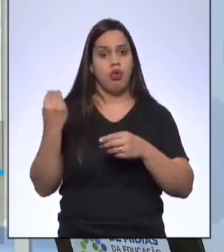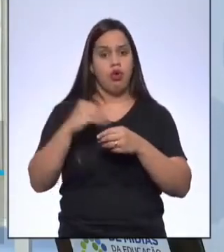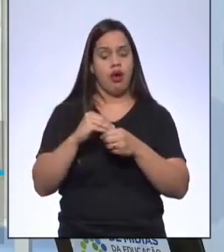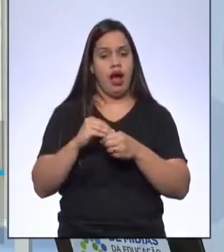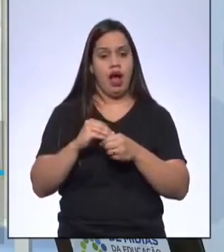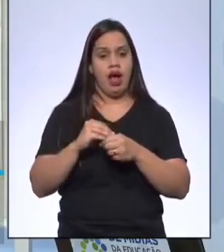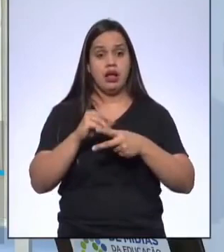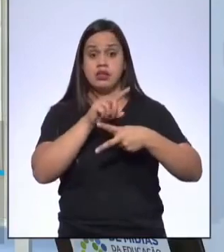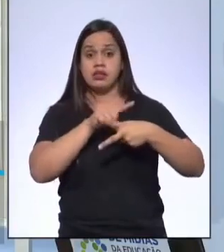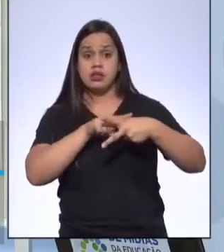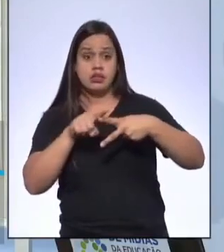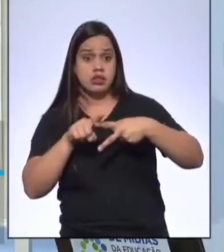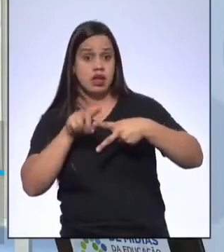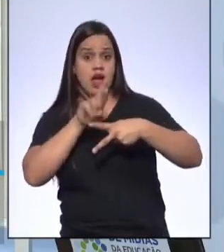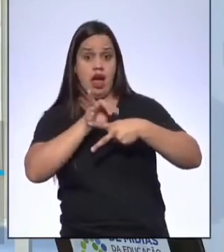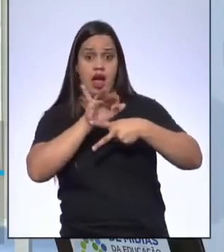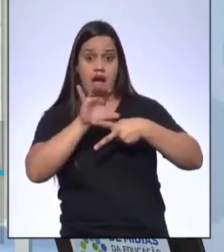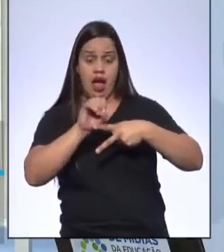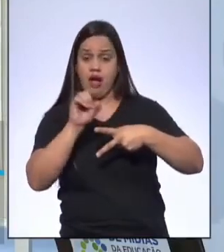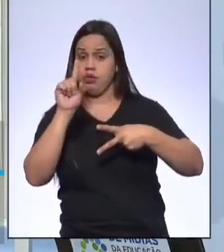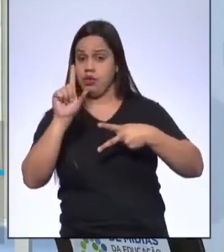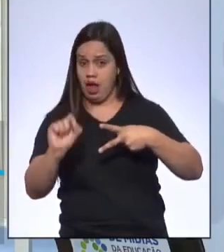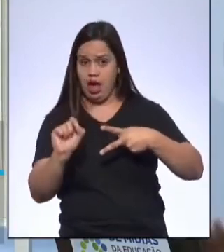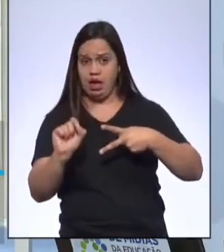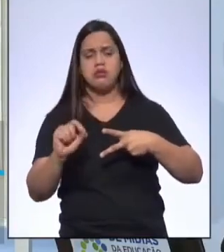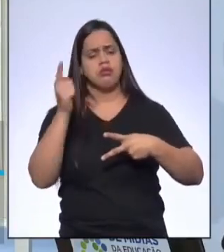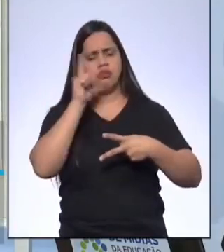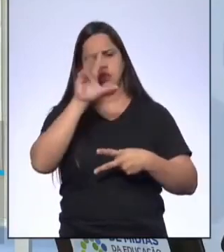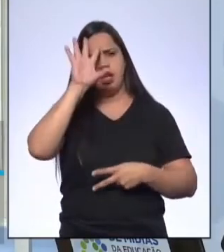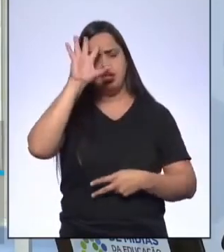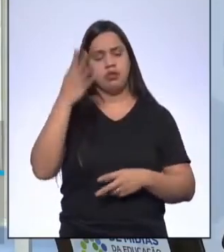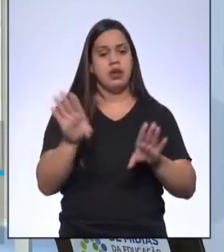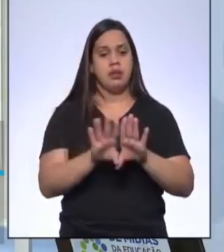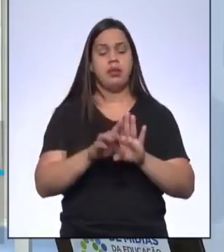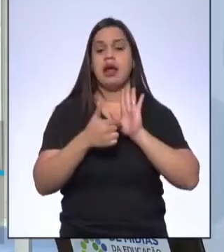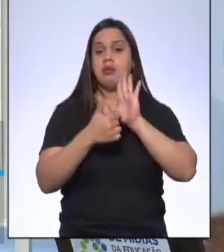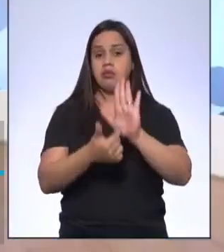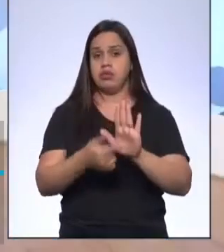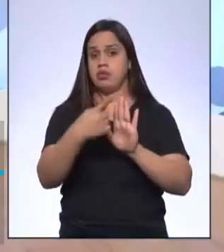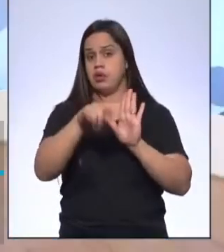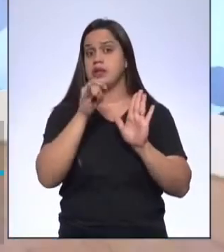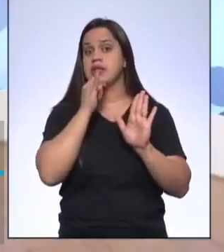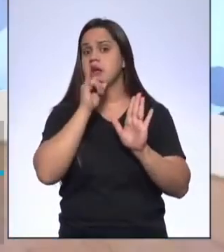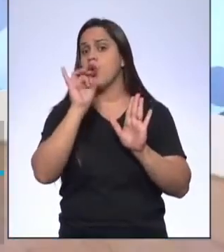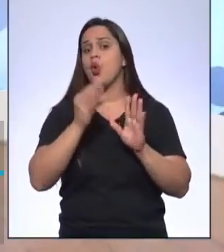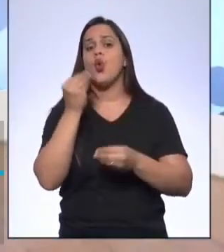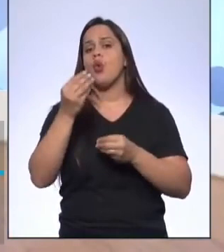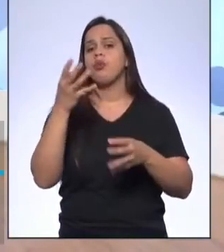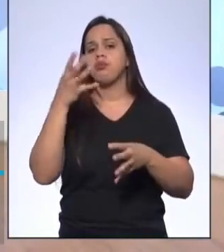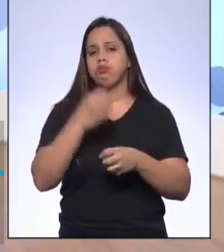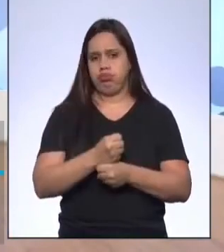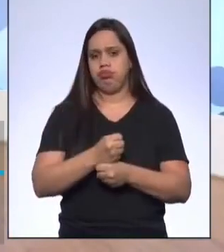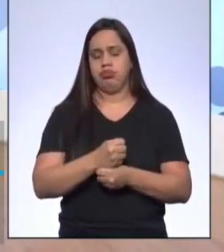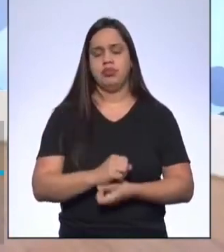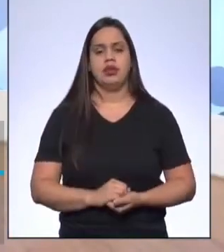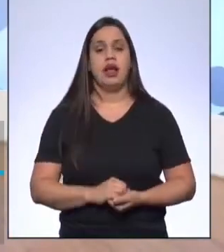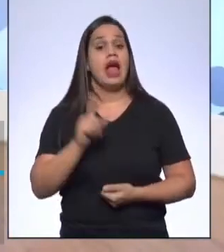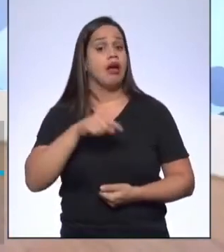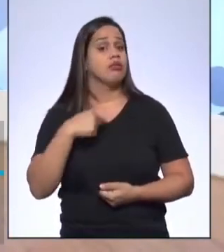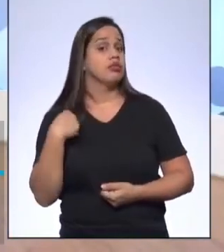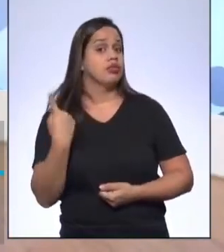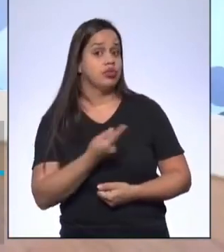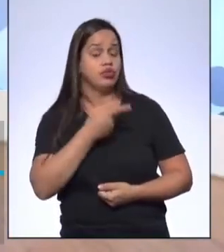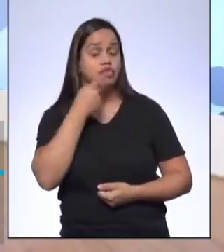eu conseguiria resolver. Então, essa ideia aí é de como a gente calcula, né, Ale? É isso mesmo, gente. É aquilo que a gente falou no começo da